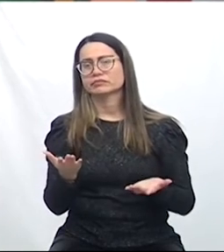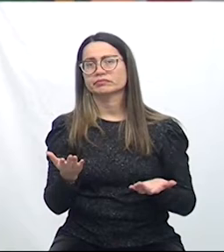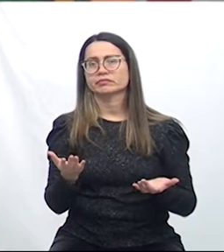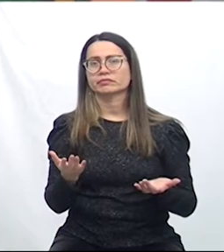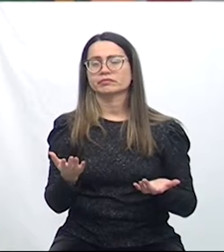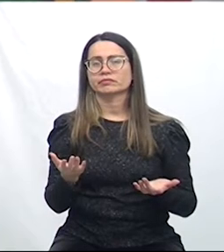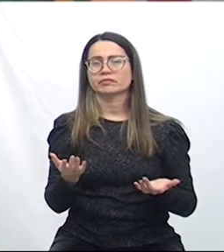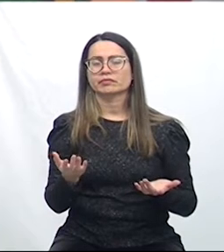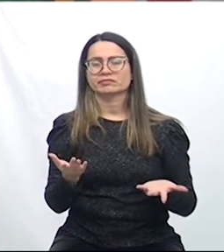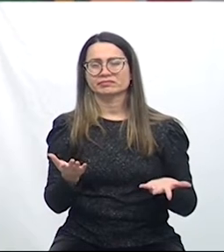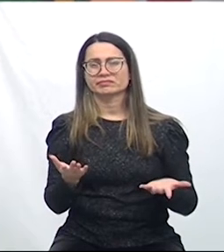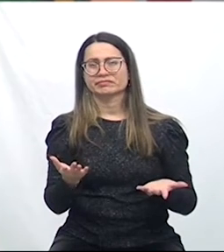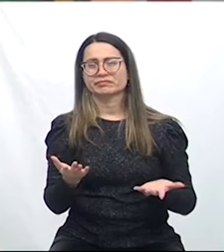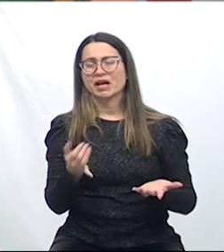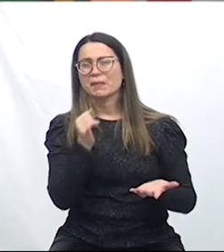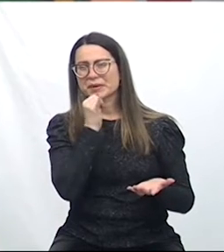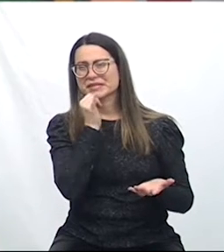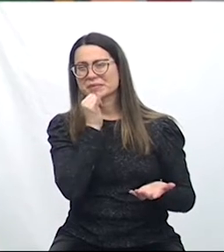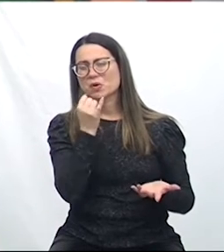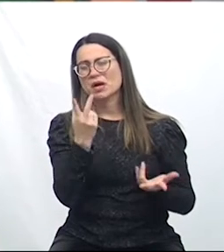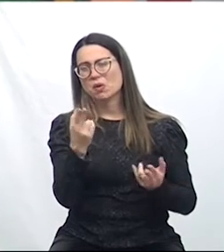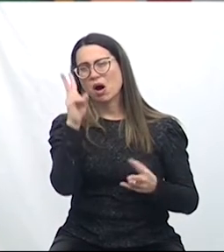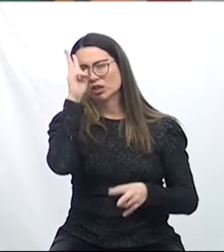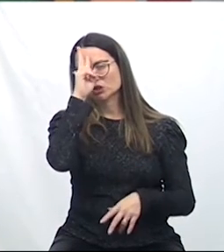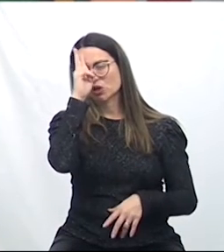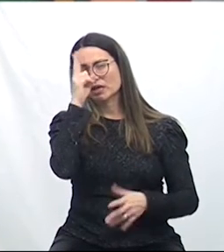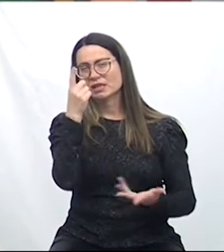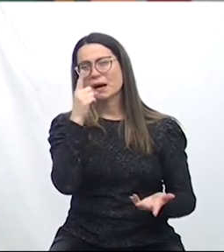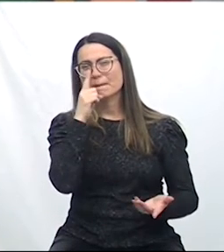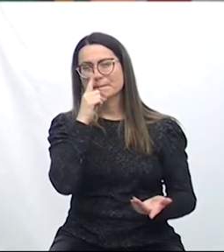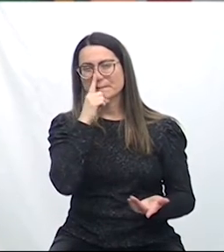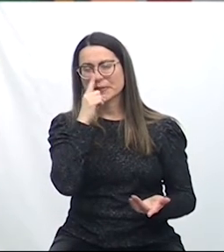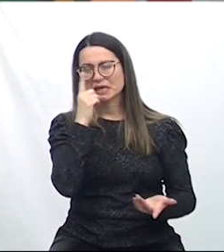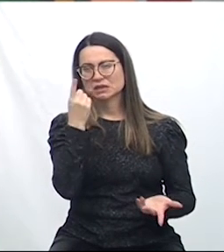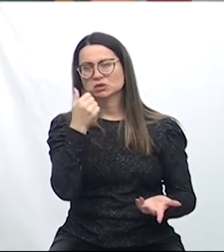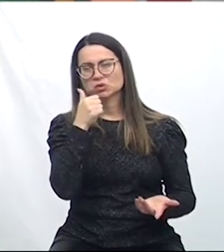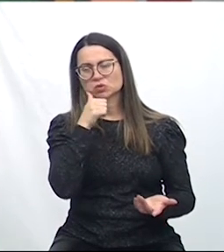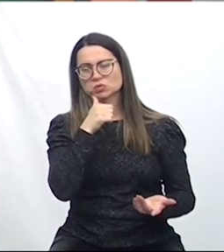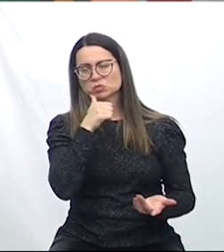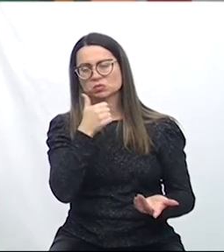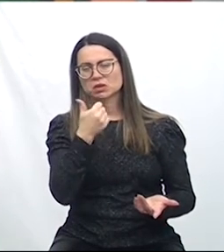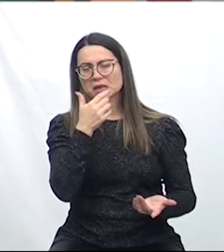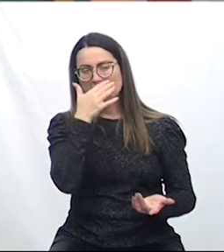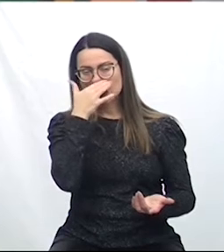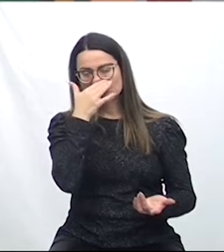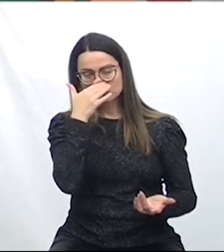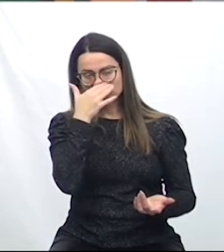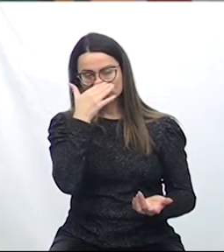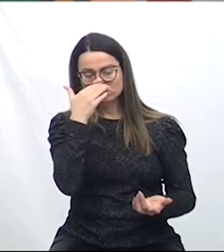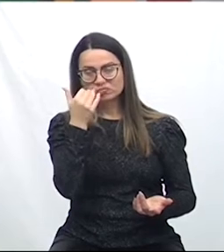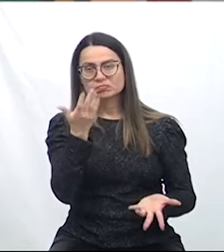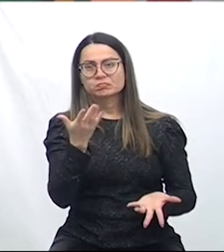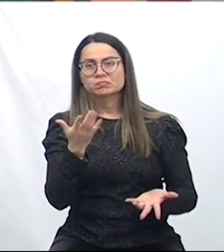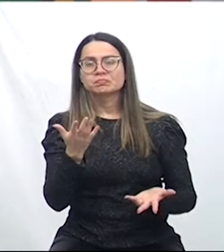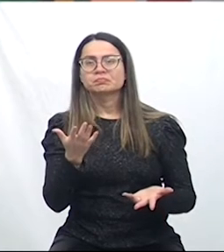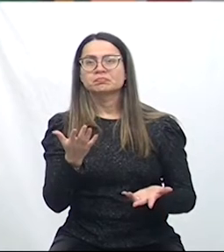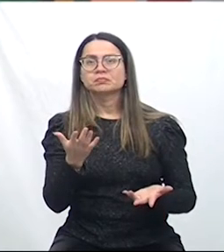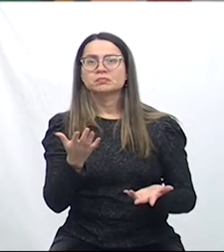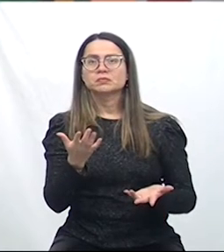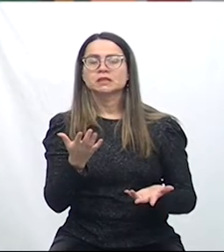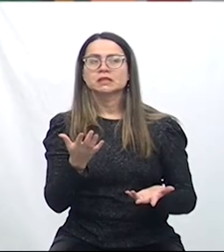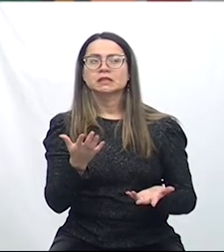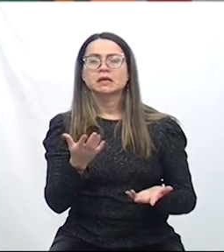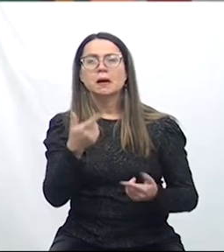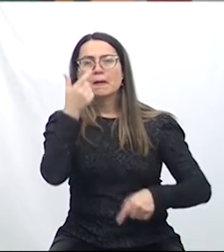mãe faleceu numa semana e a filha chegou com dores no hospital e não foi medicada, achavam que era